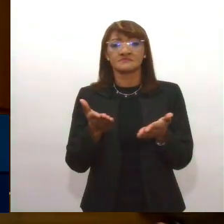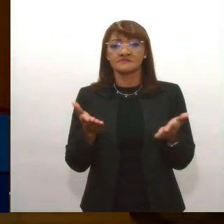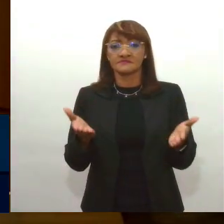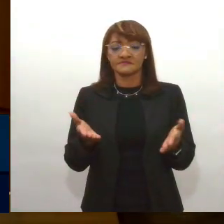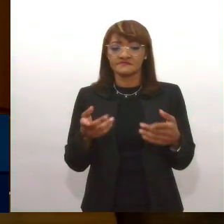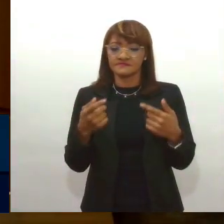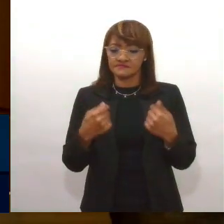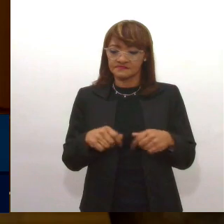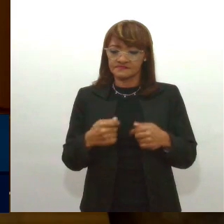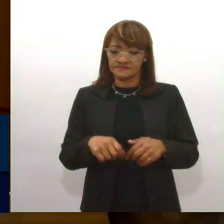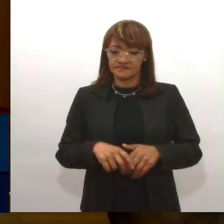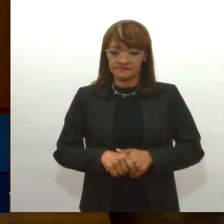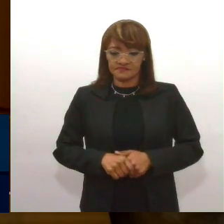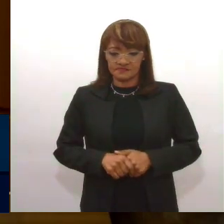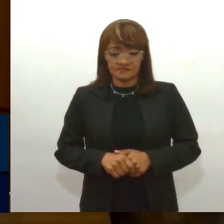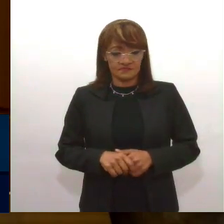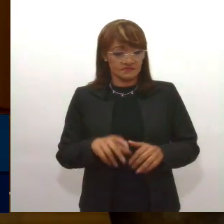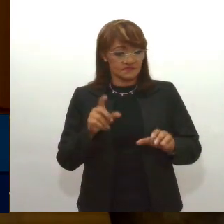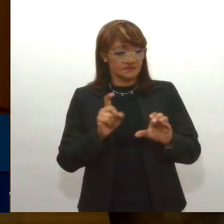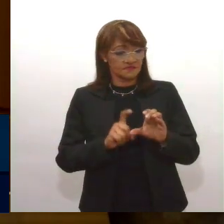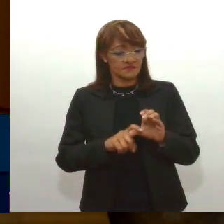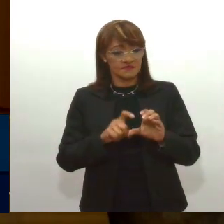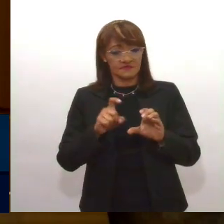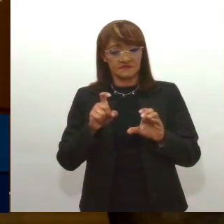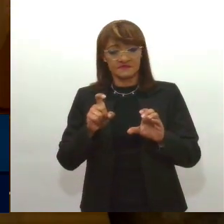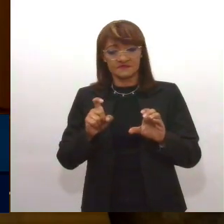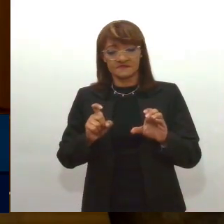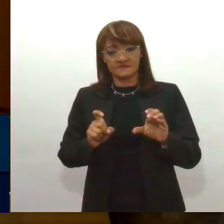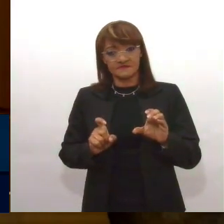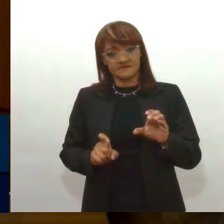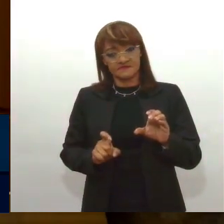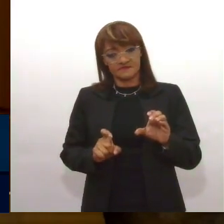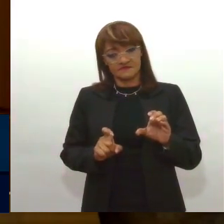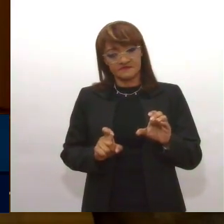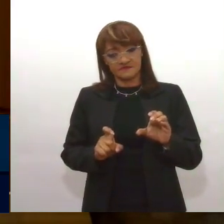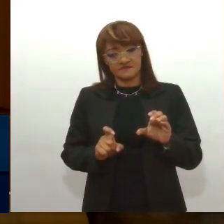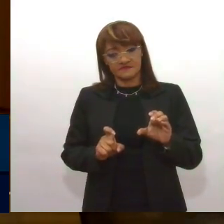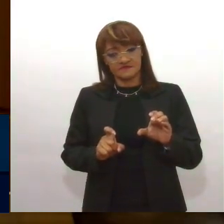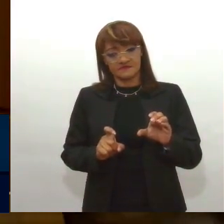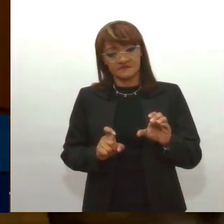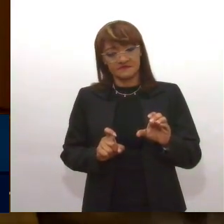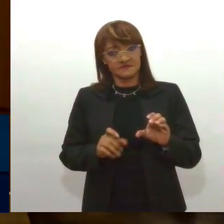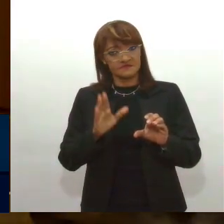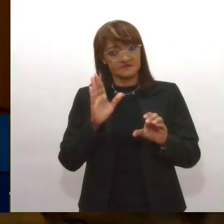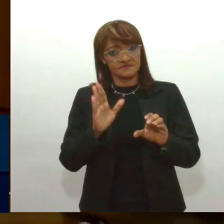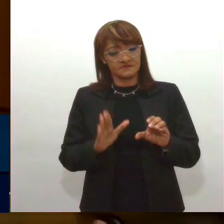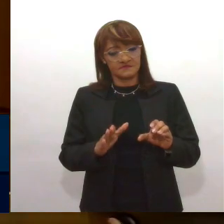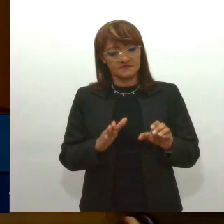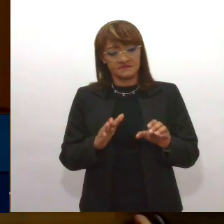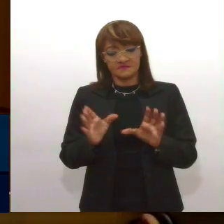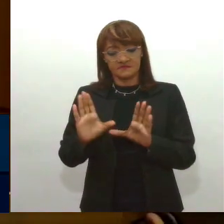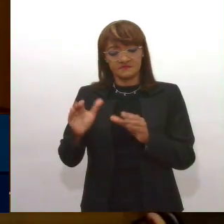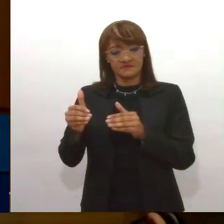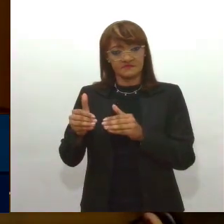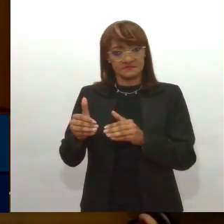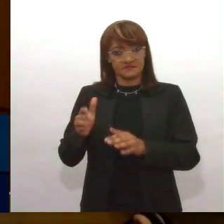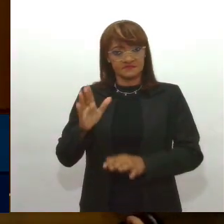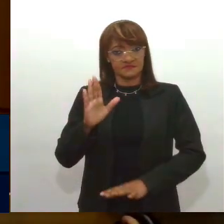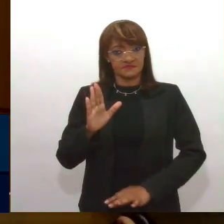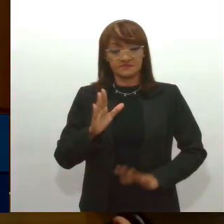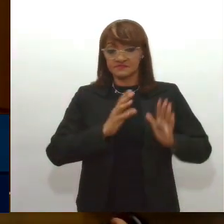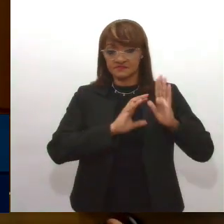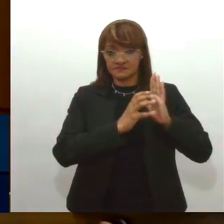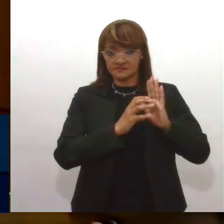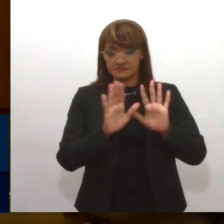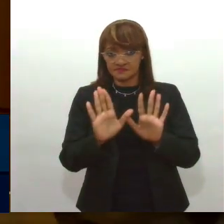independentemente né da eh do agrupamento político mais importante é trabalhar né para que